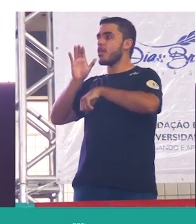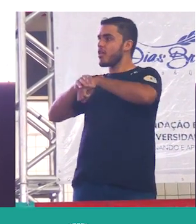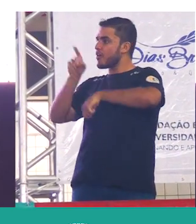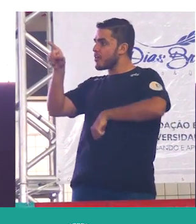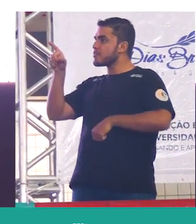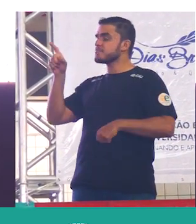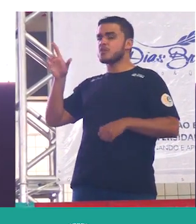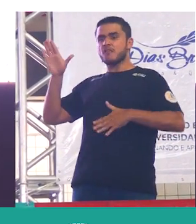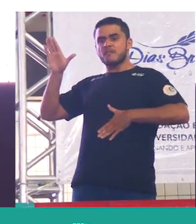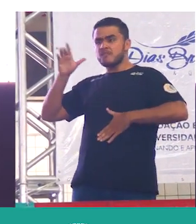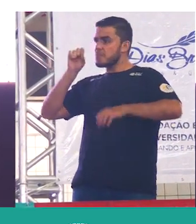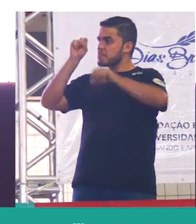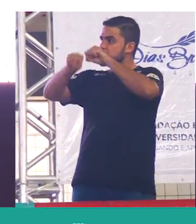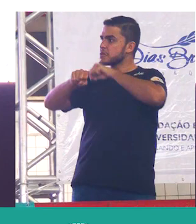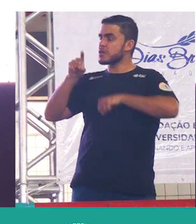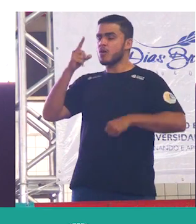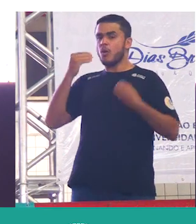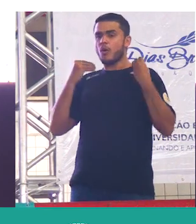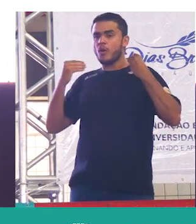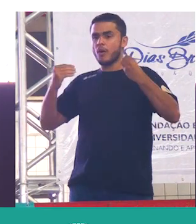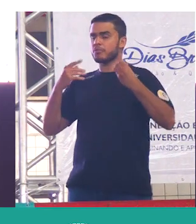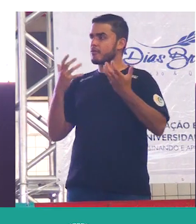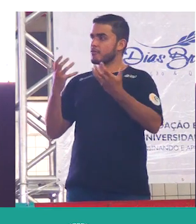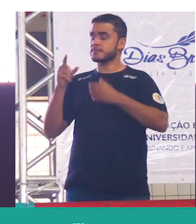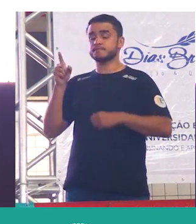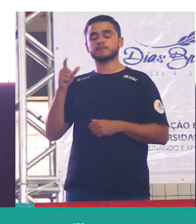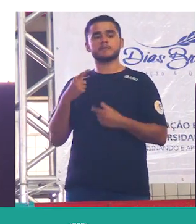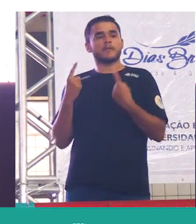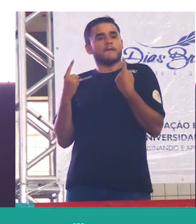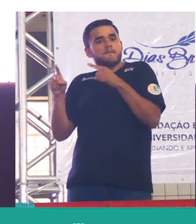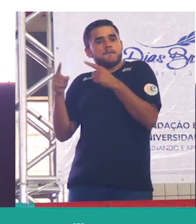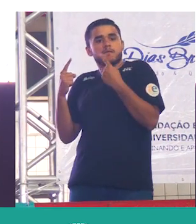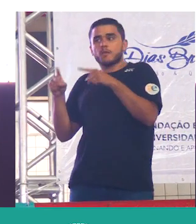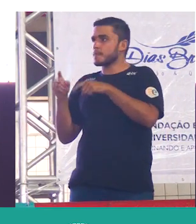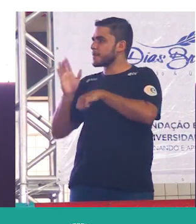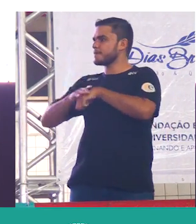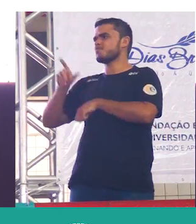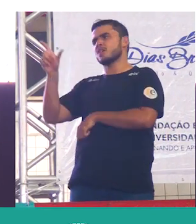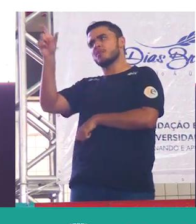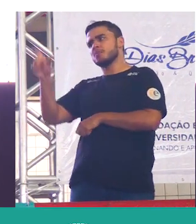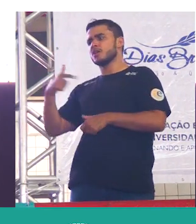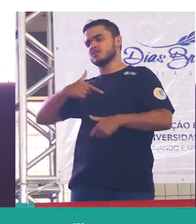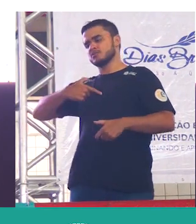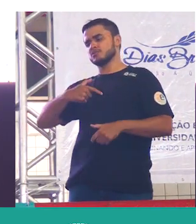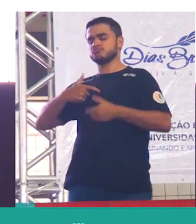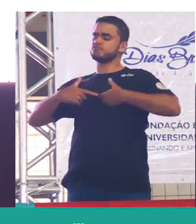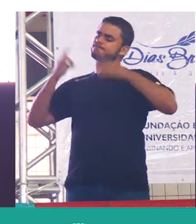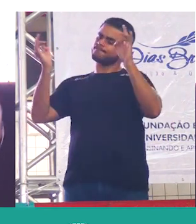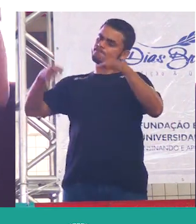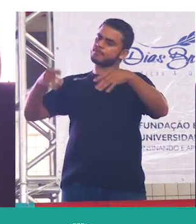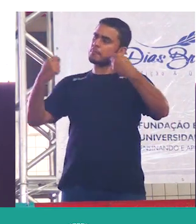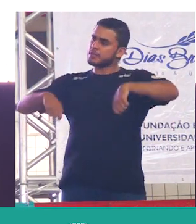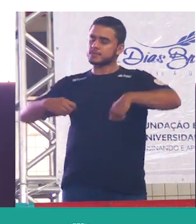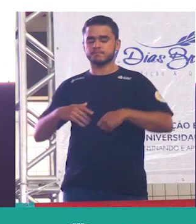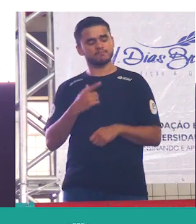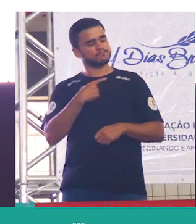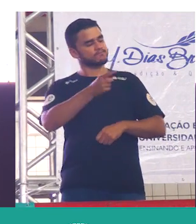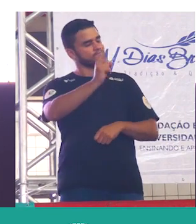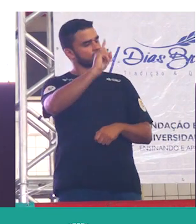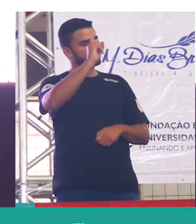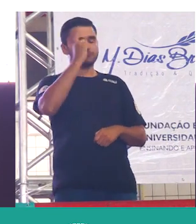assassino. Então muita gente pressionava o Vargas a renunciar. Ele dizia que não.